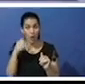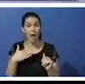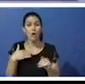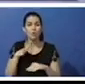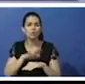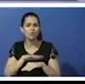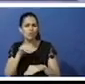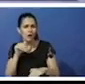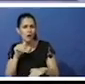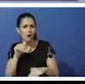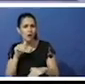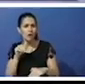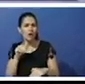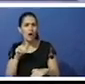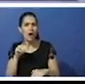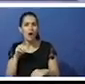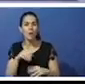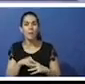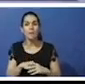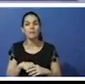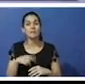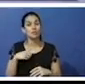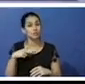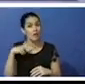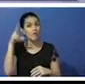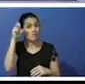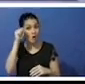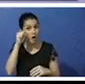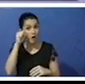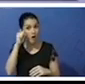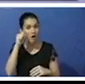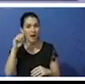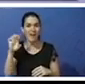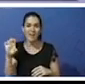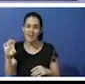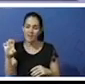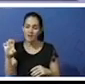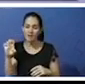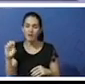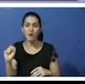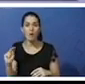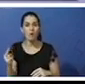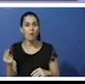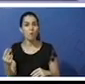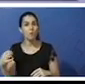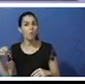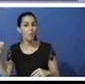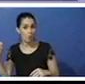palavra. Se tiver na sílaba mais forte, eu vou usar E ou O.